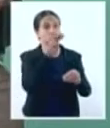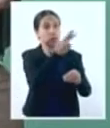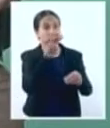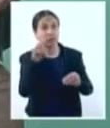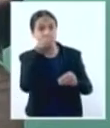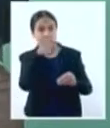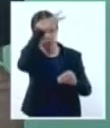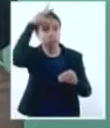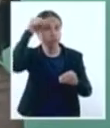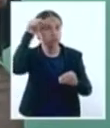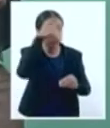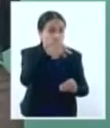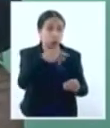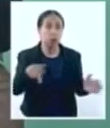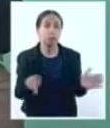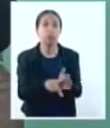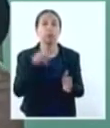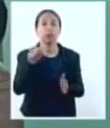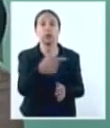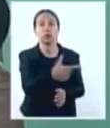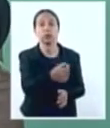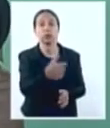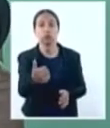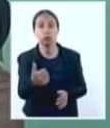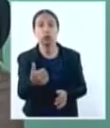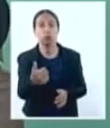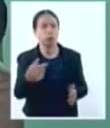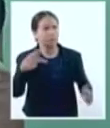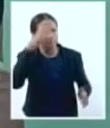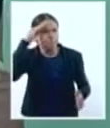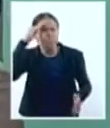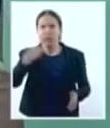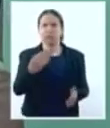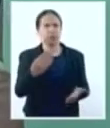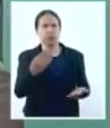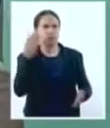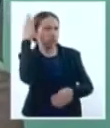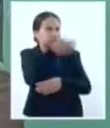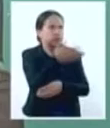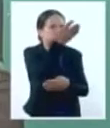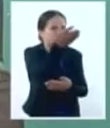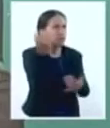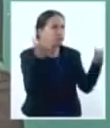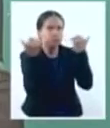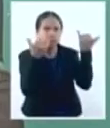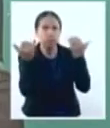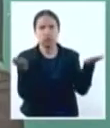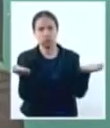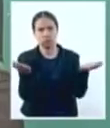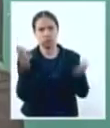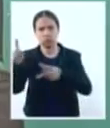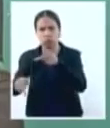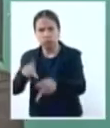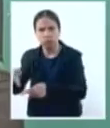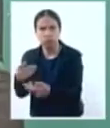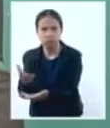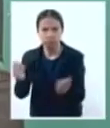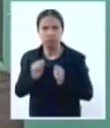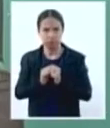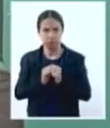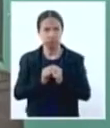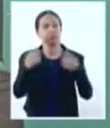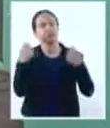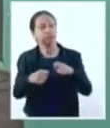né, em 2021, a principal referência da população. O estoque tem que estar disponível no sítio